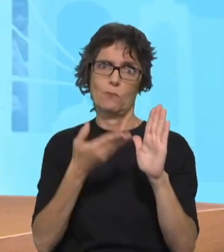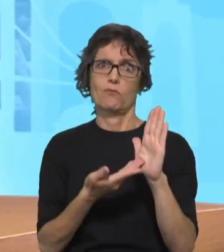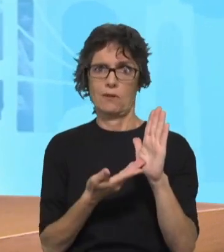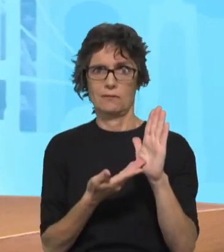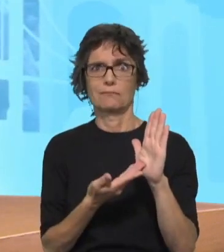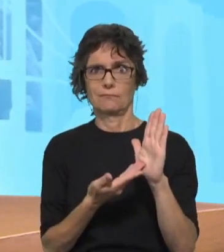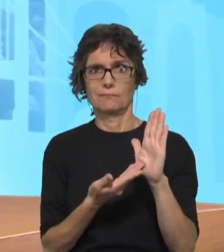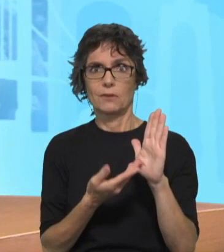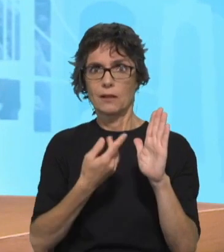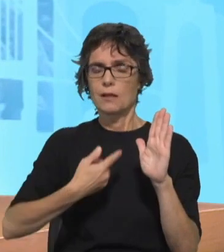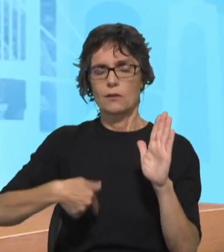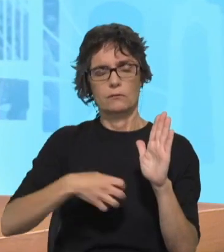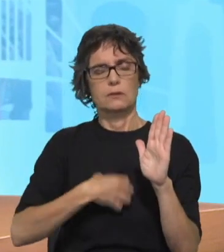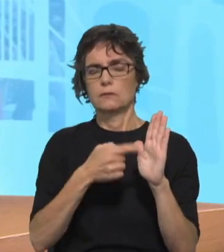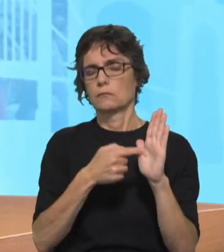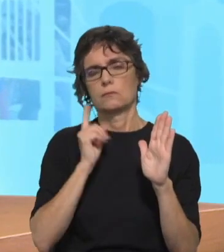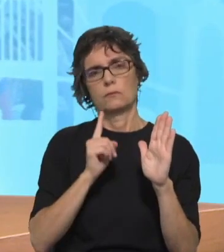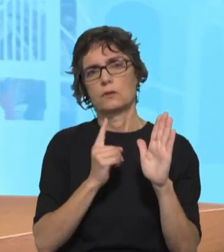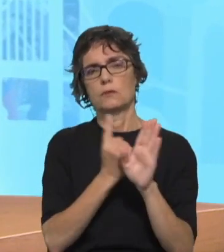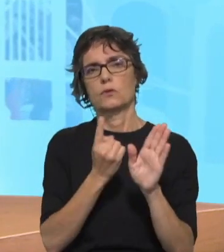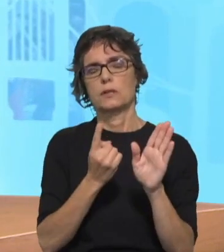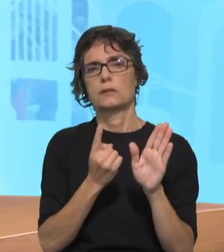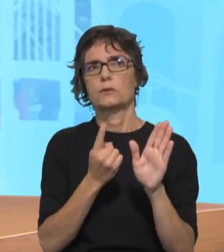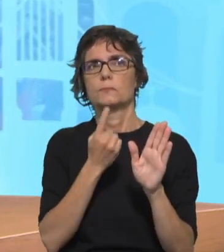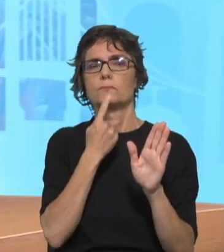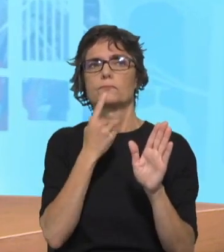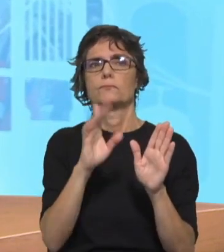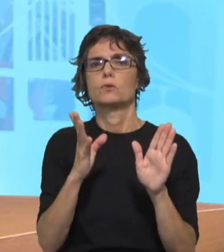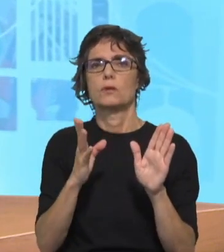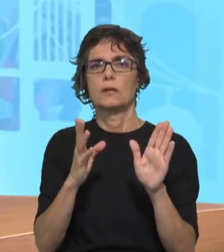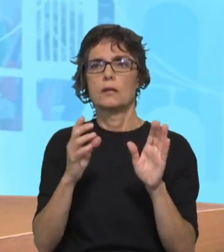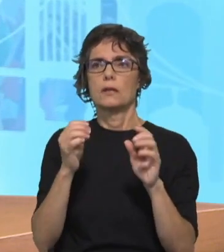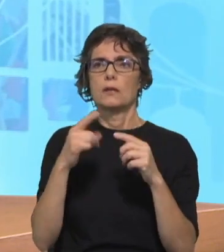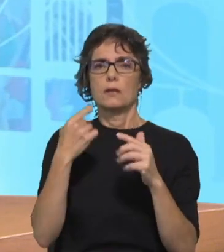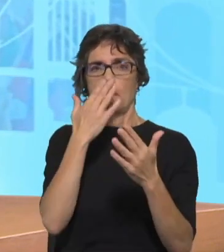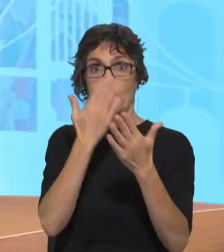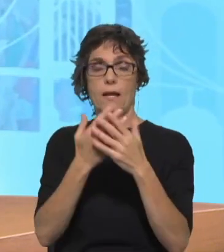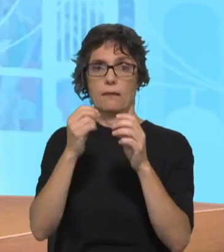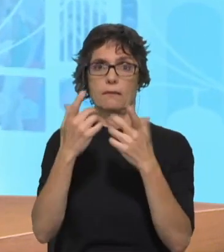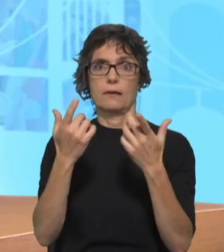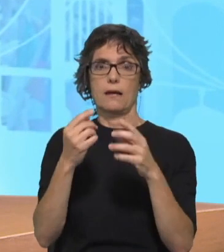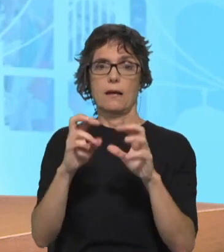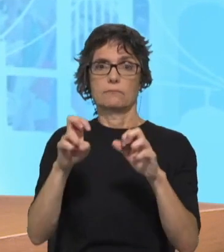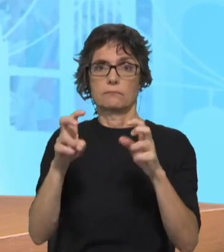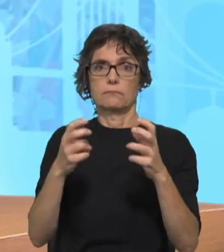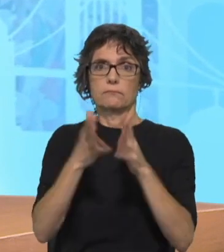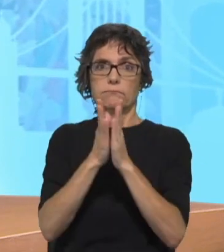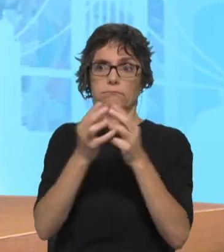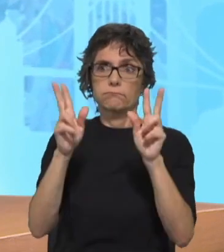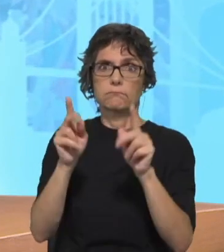nós e importa sublinhar, porque significa, de facto, que esta questão da liberdade religiosa no